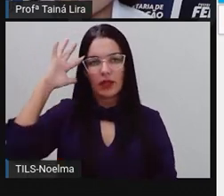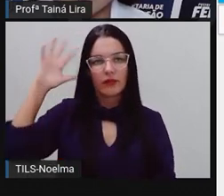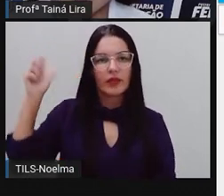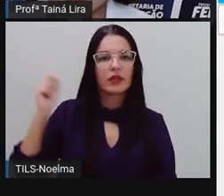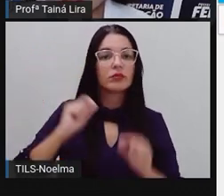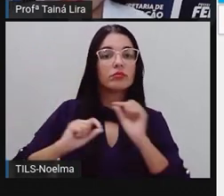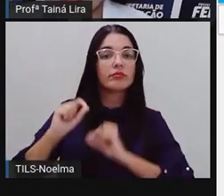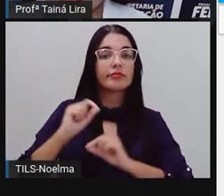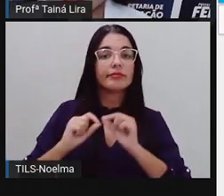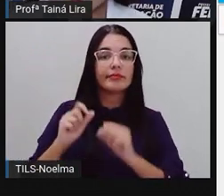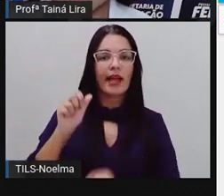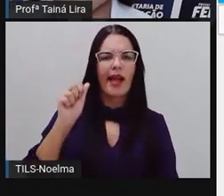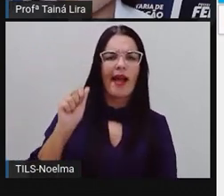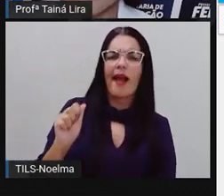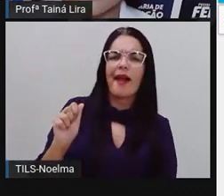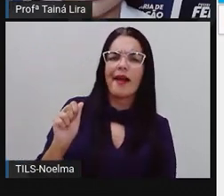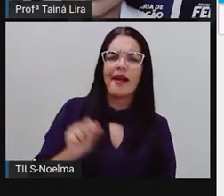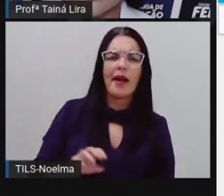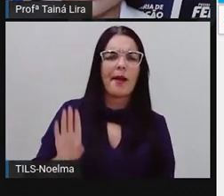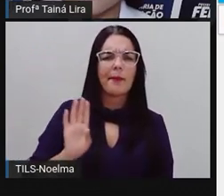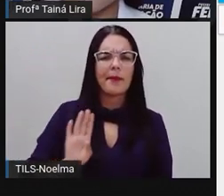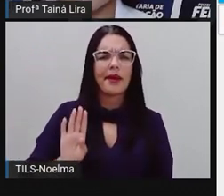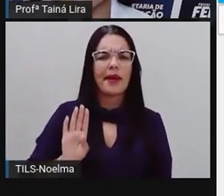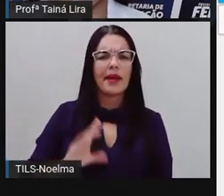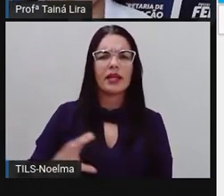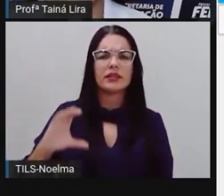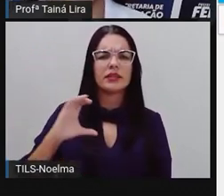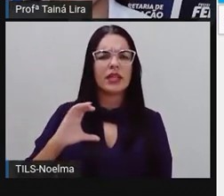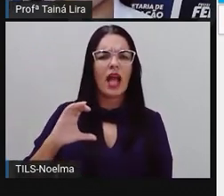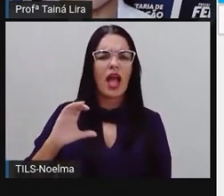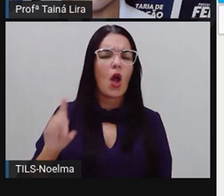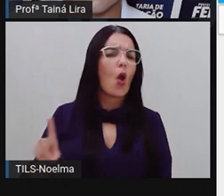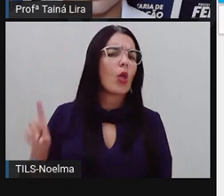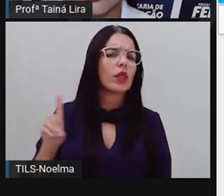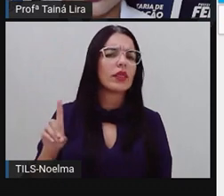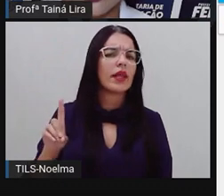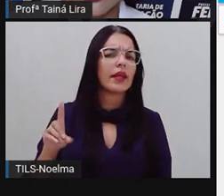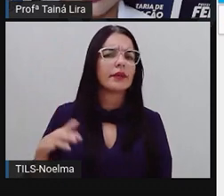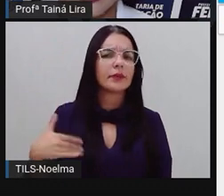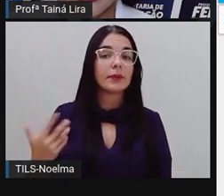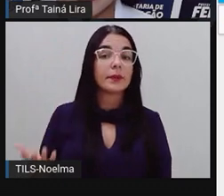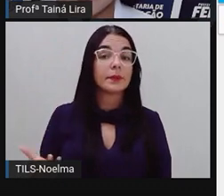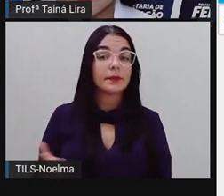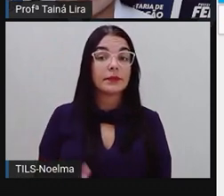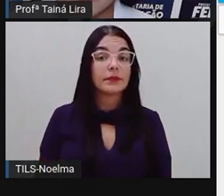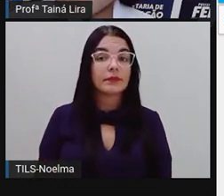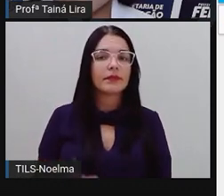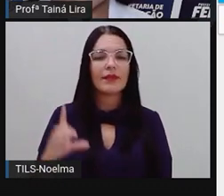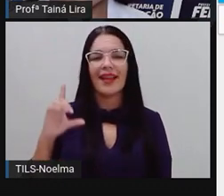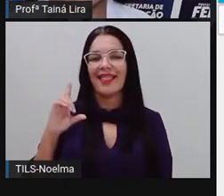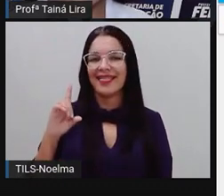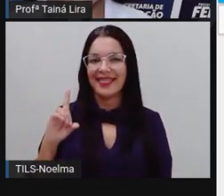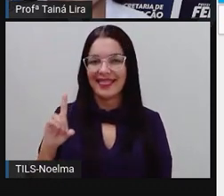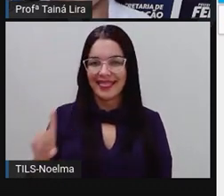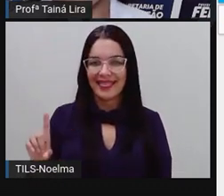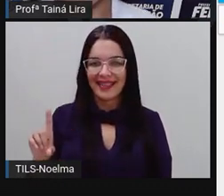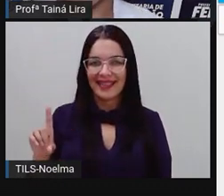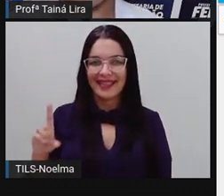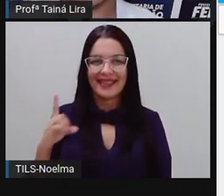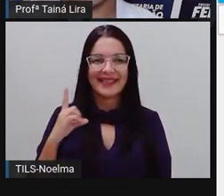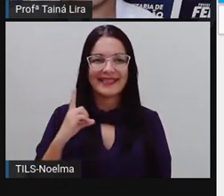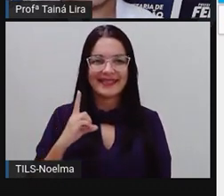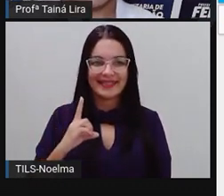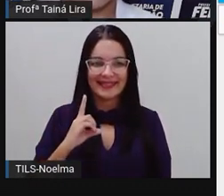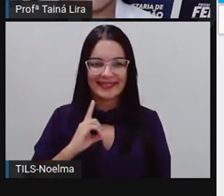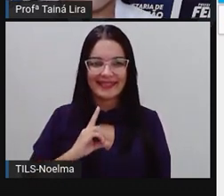era uma casa de luxo no casarão casa pequena ou Casagrande era casa grande